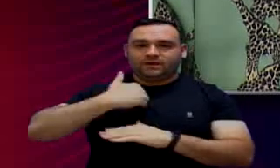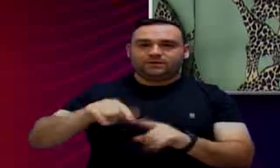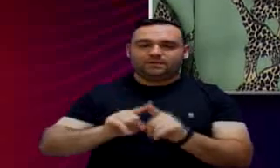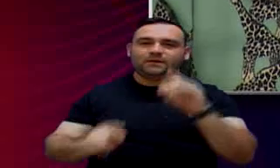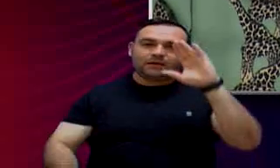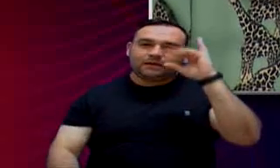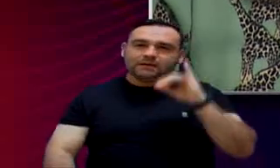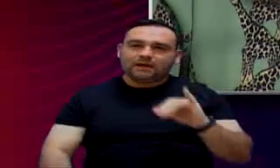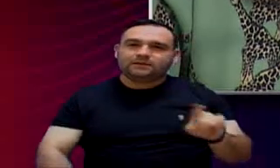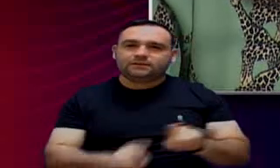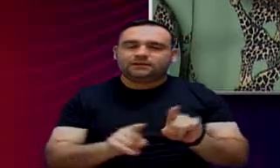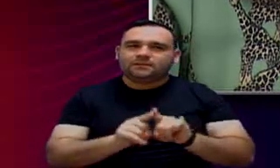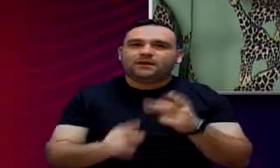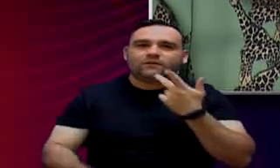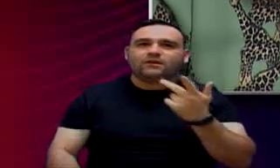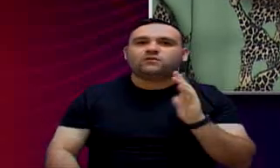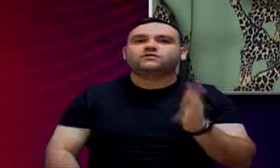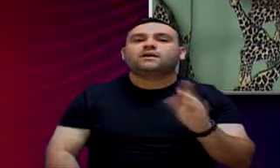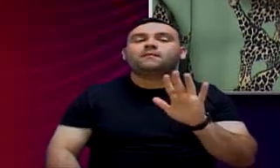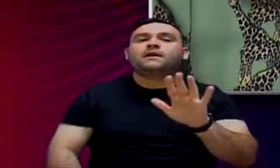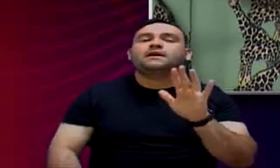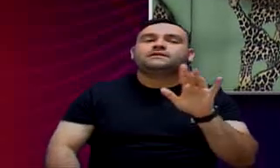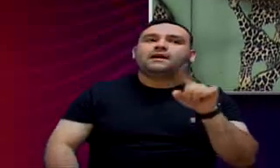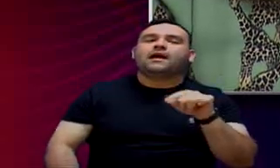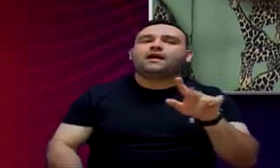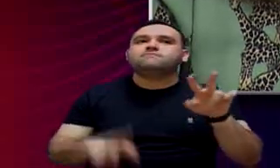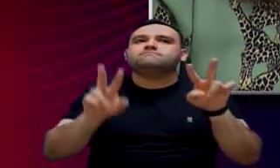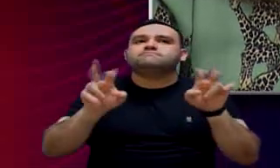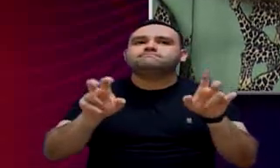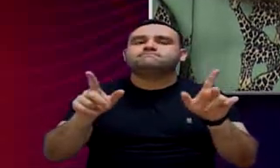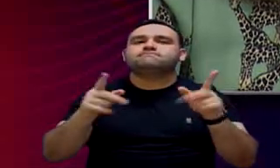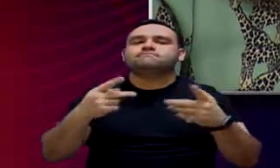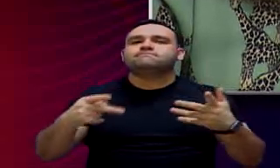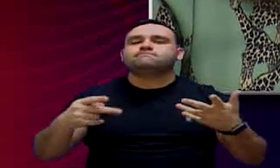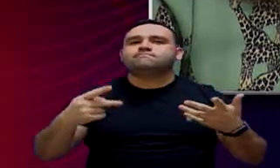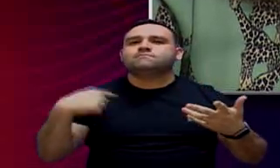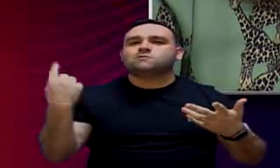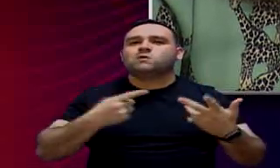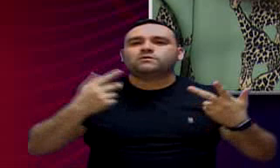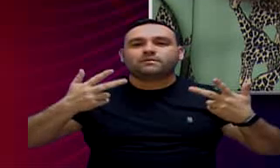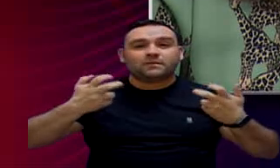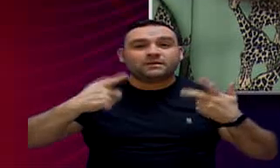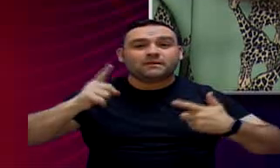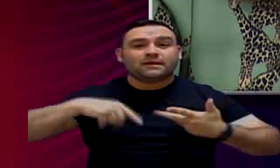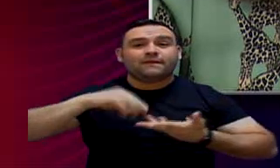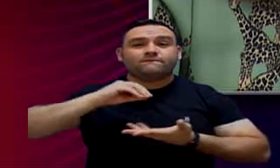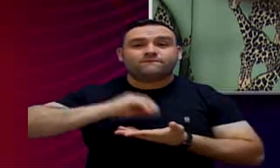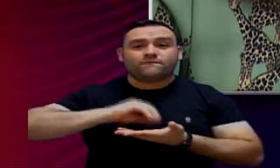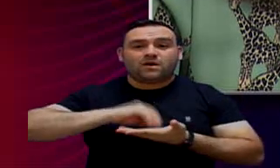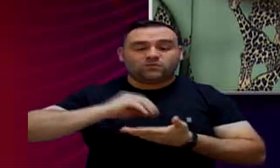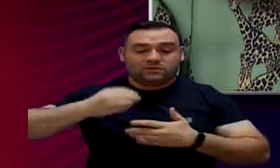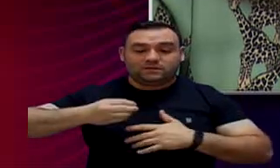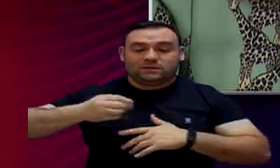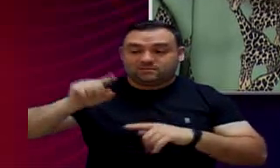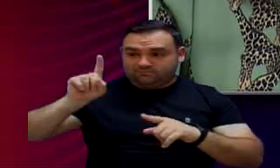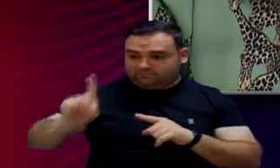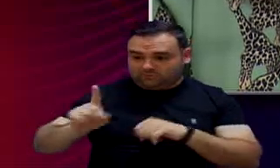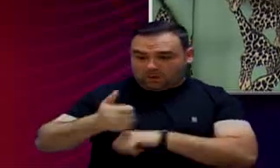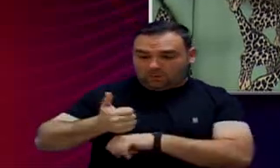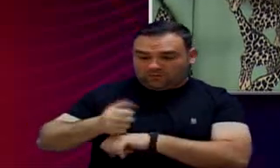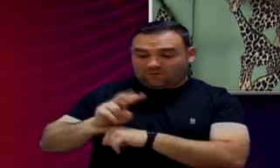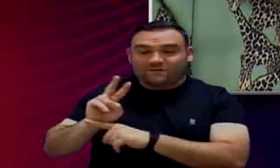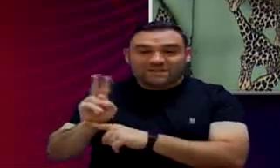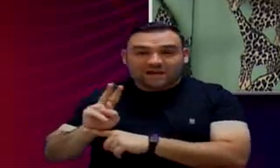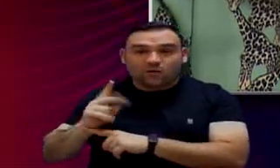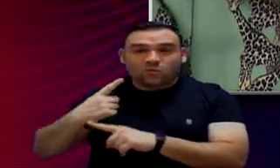a vereadora também a gente tava comentando mas são questões né que a gente percebe que a falta de um profissional um